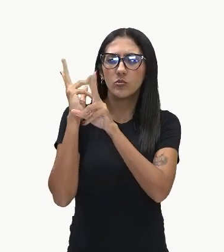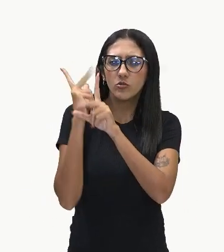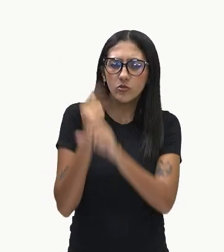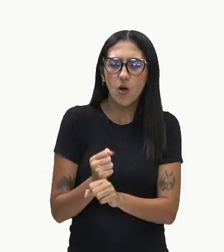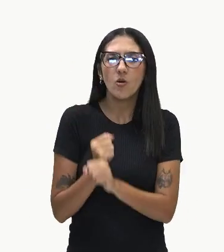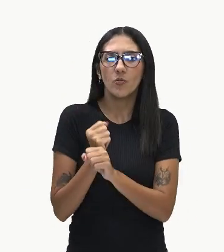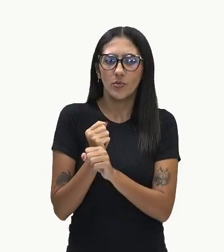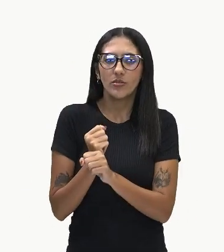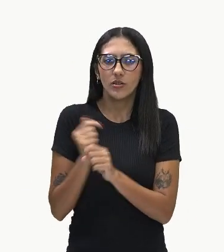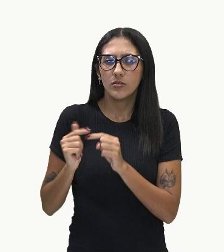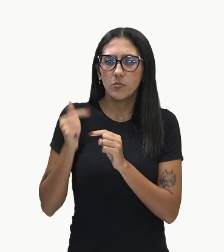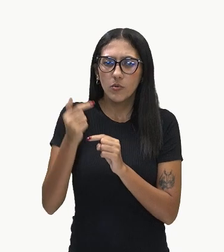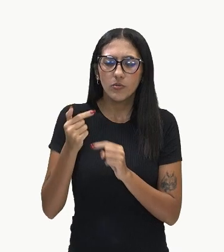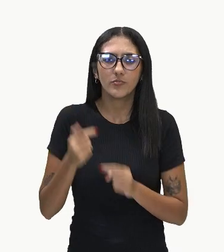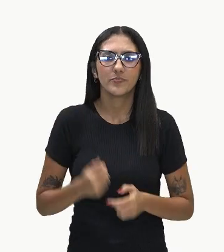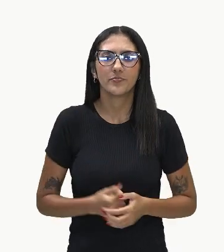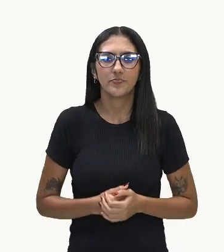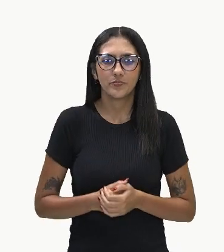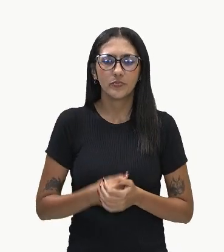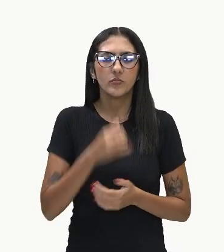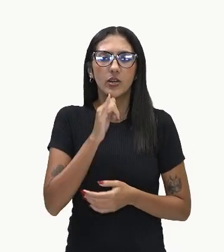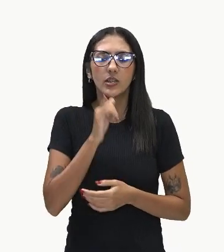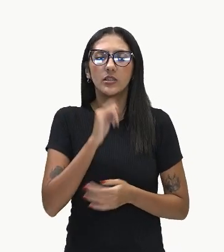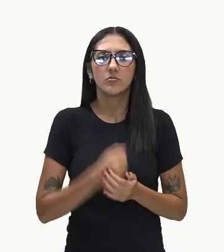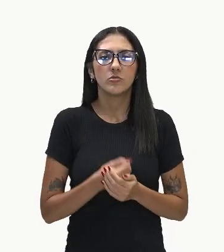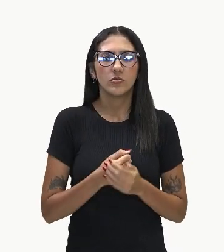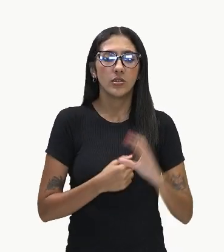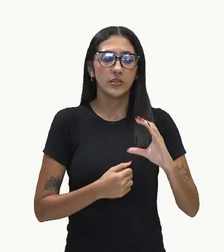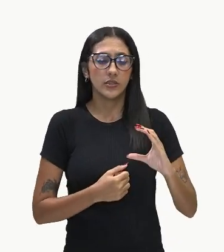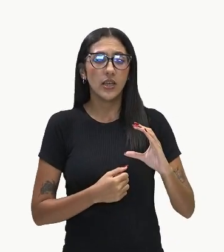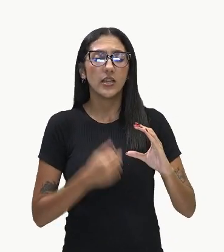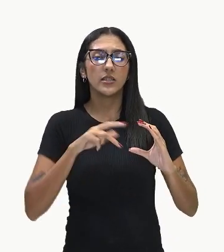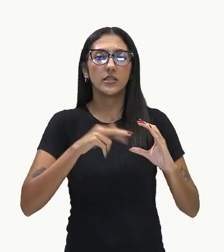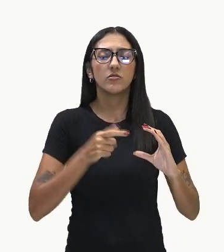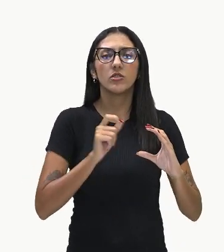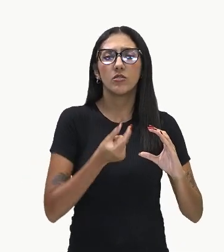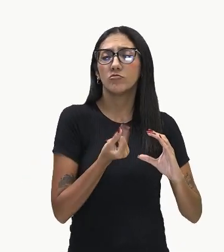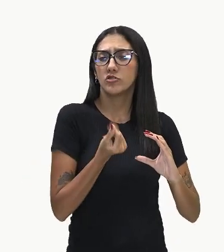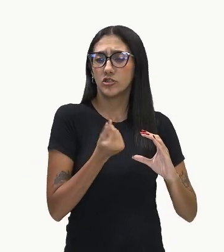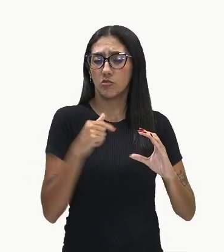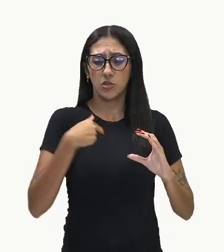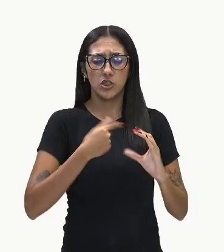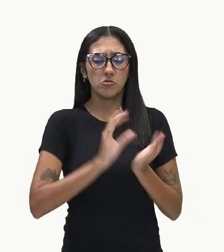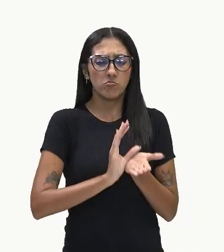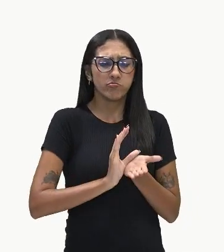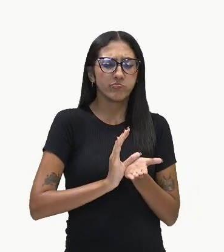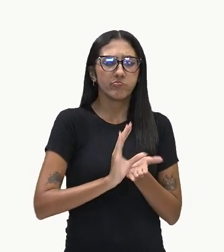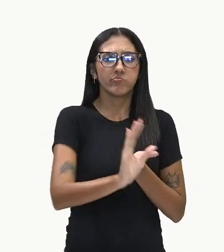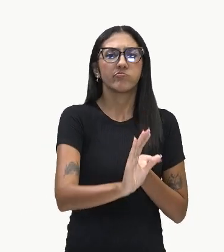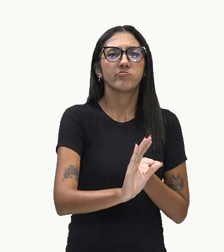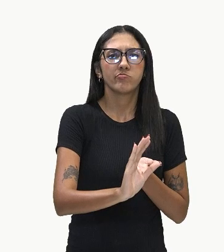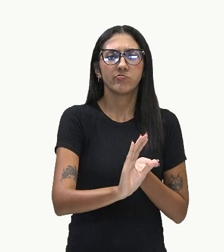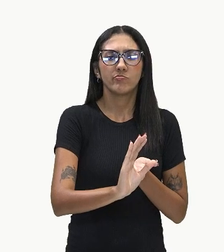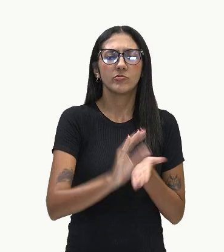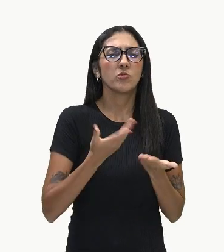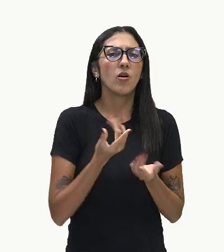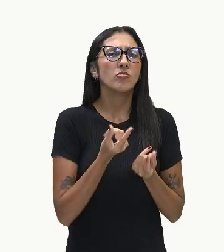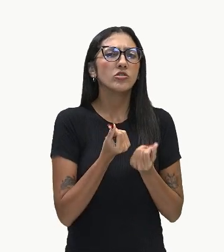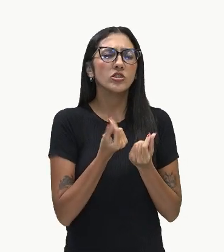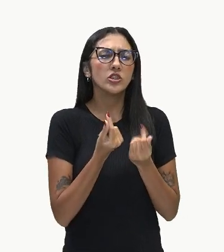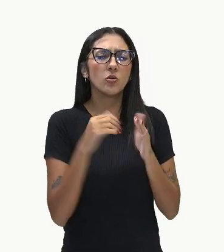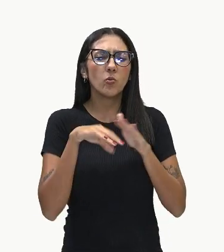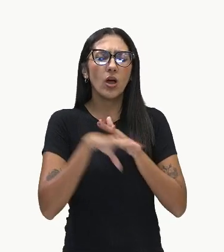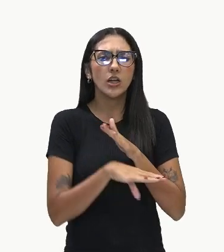no caso, a gente aplica um capital de tanto, certo? E aí, quanto que vai me render de